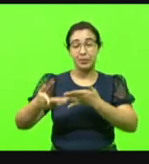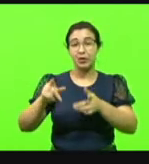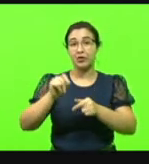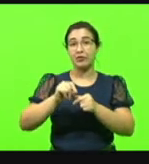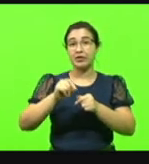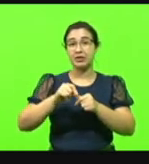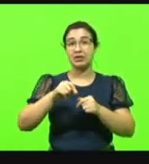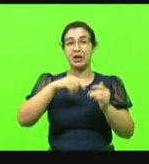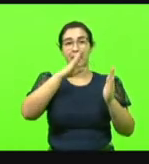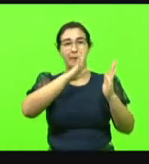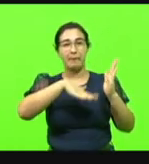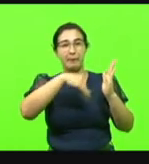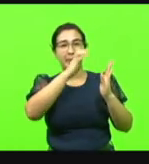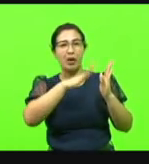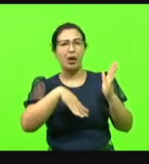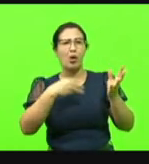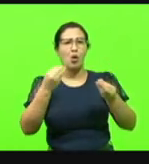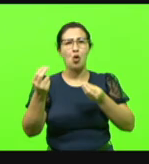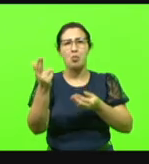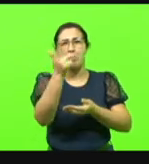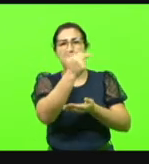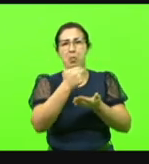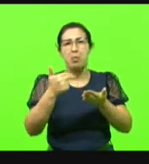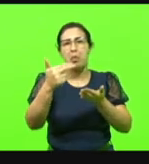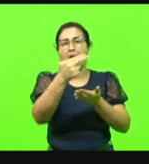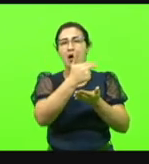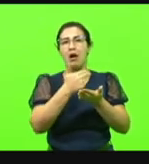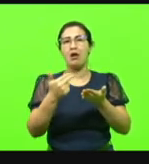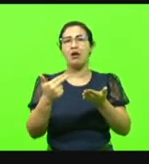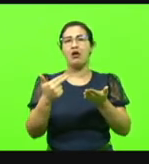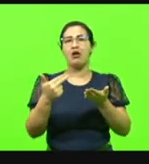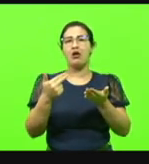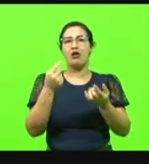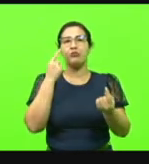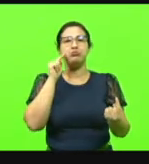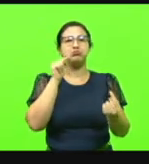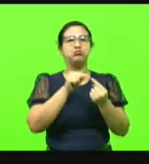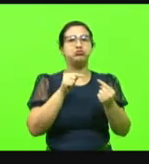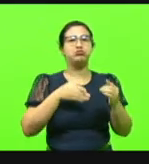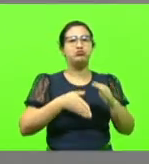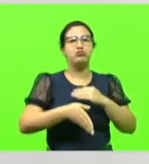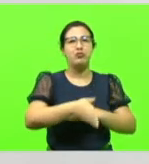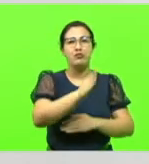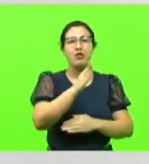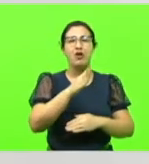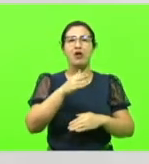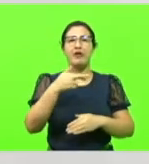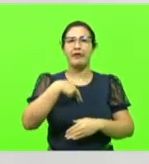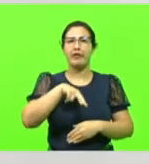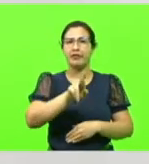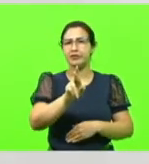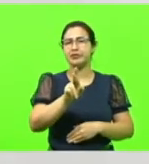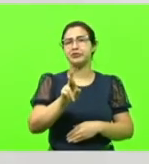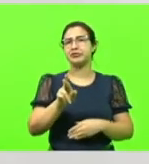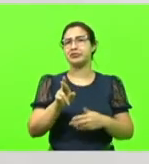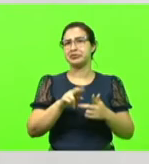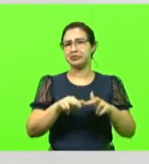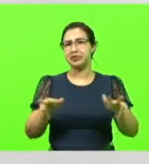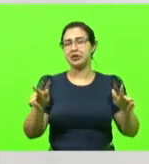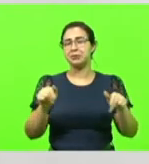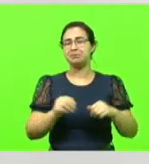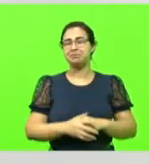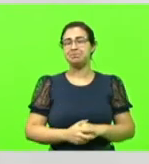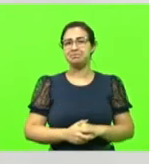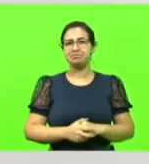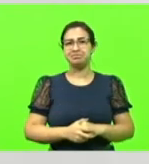pintura para relatar as missões religiosas. E não vou aqui, poderia aqui falar sobre